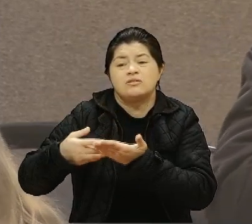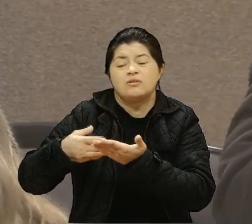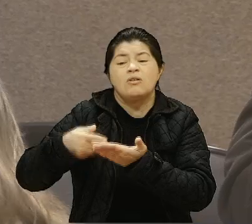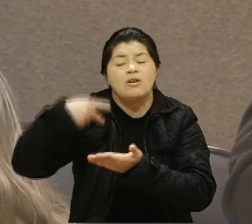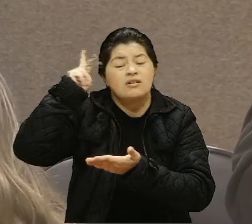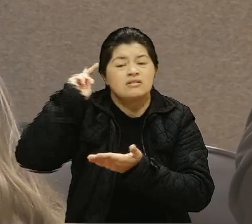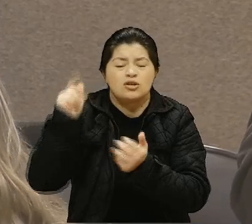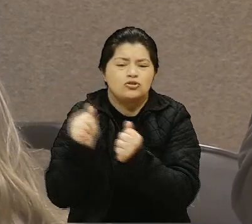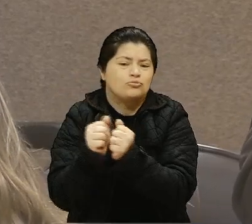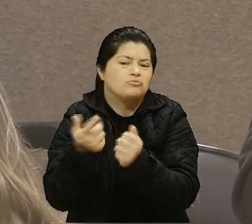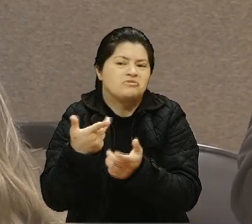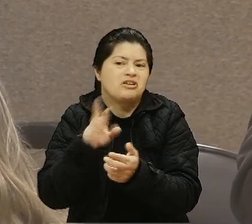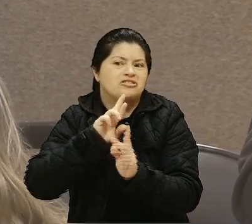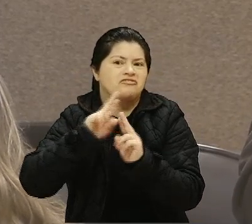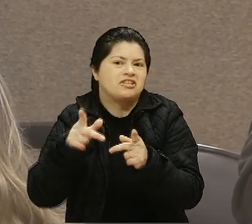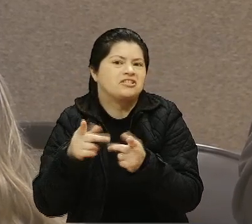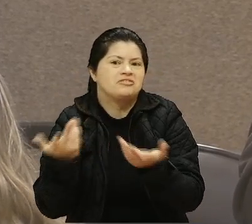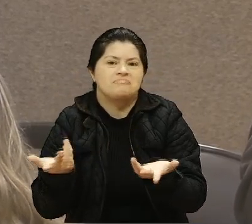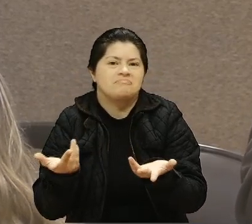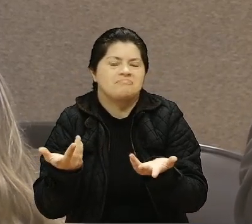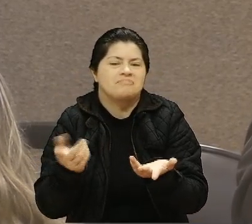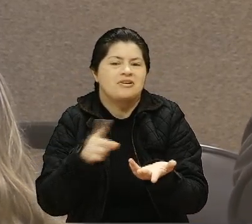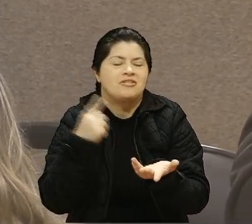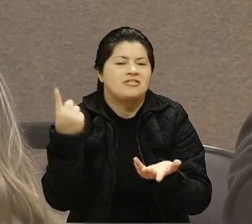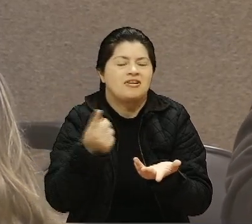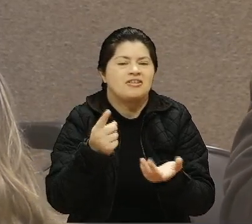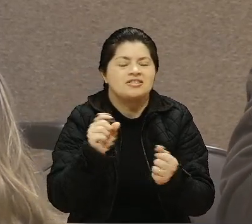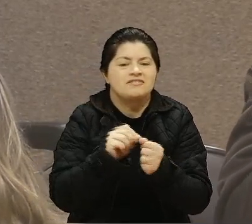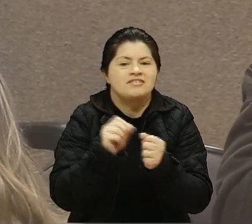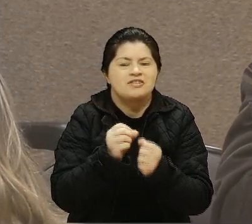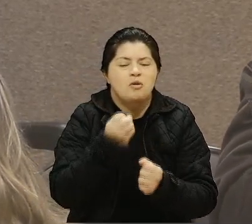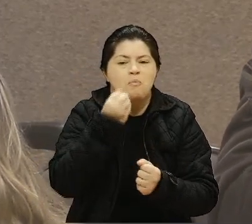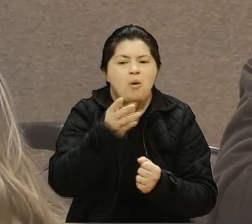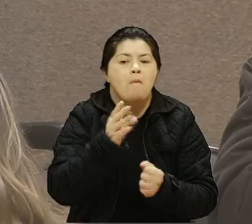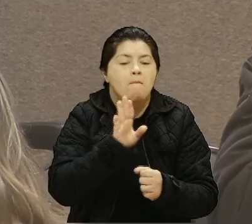questões. E a gente vai beneficiar esse tipo de pessoas.